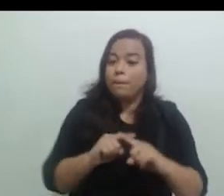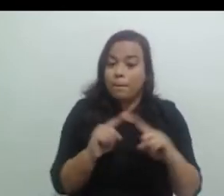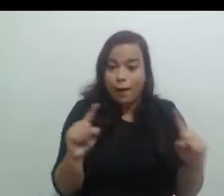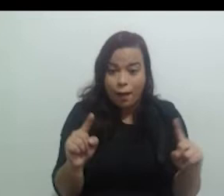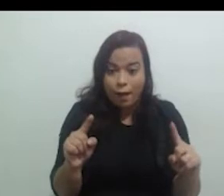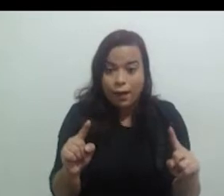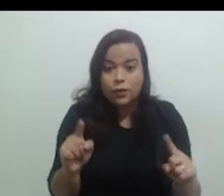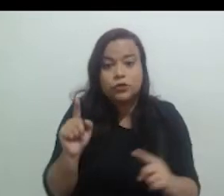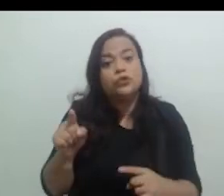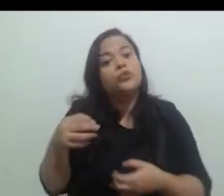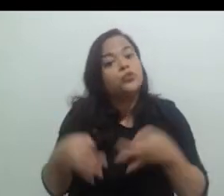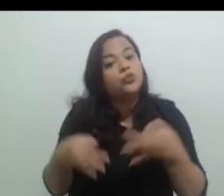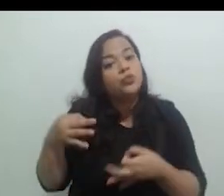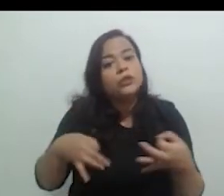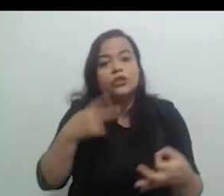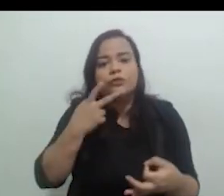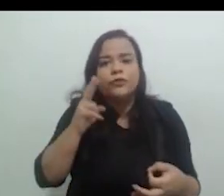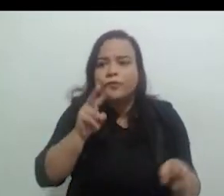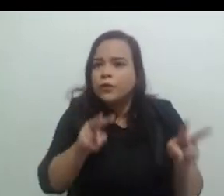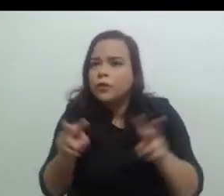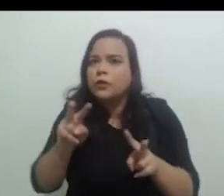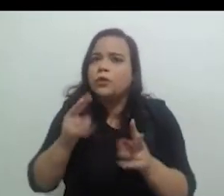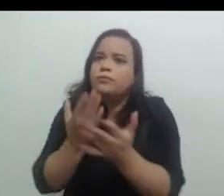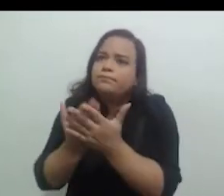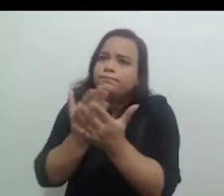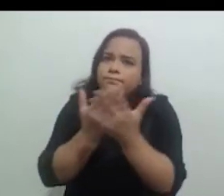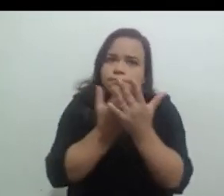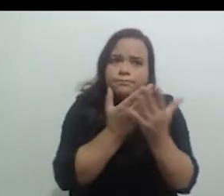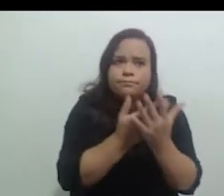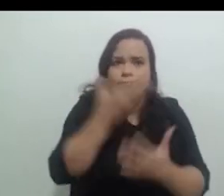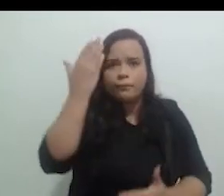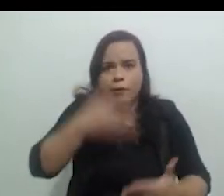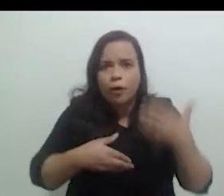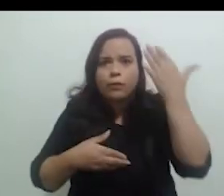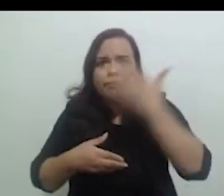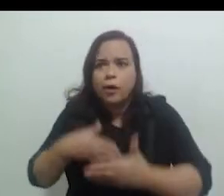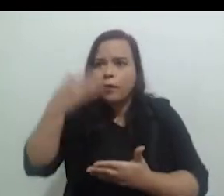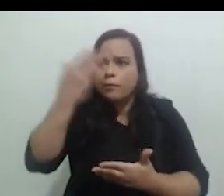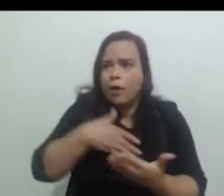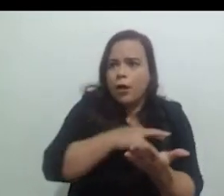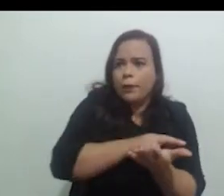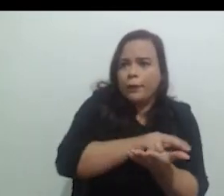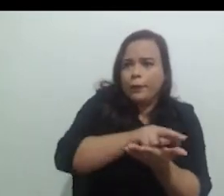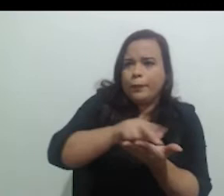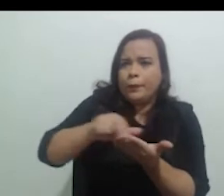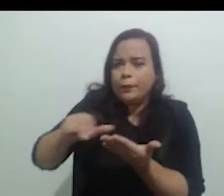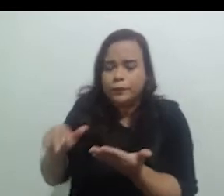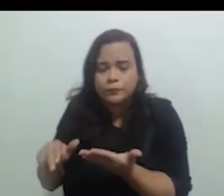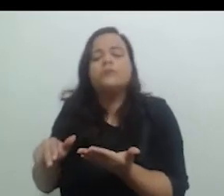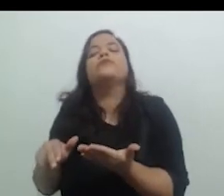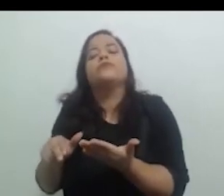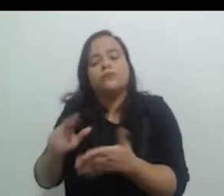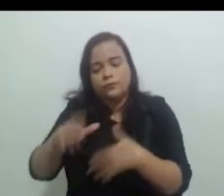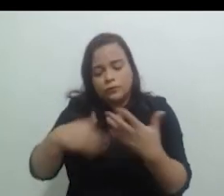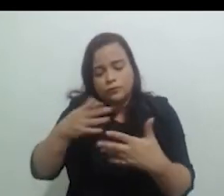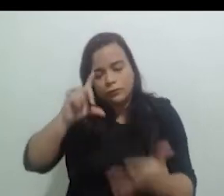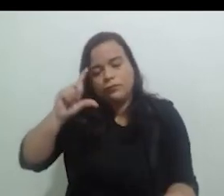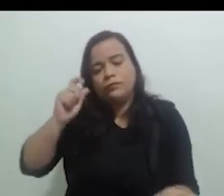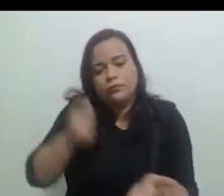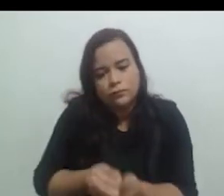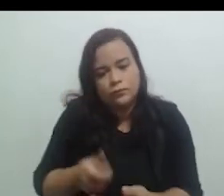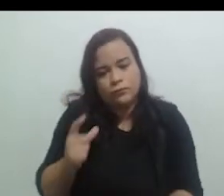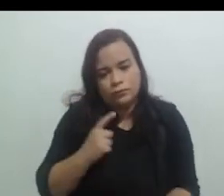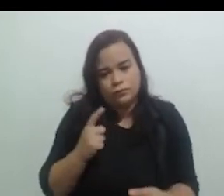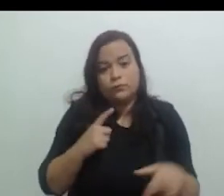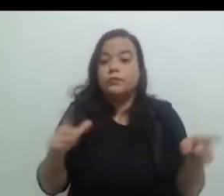convicção, advindo de todo o conjunto facto probatório produzido. Ressalto também um outro ponto